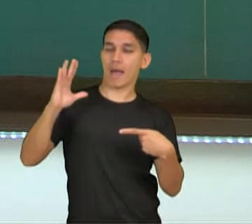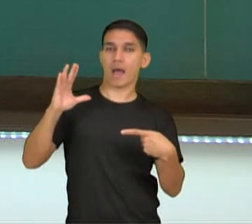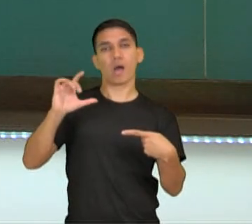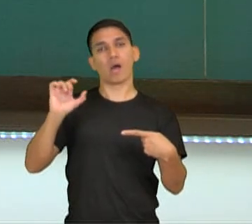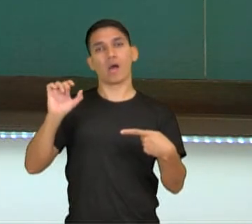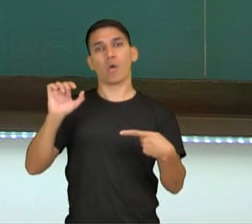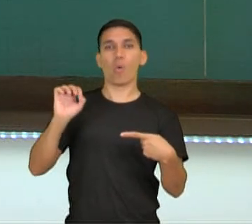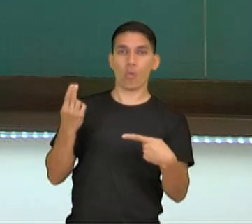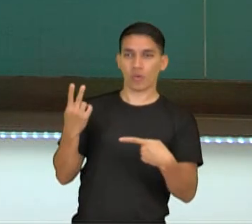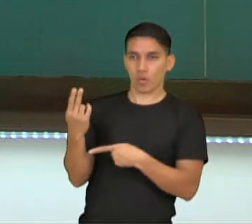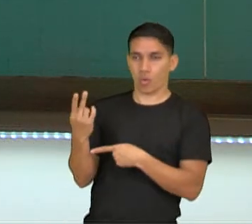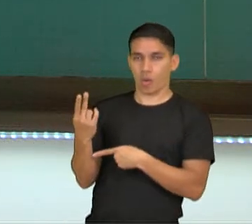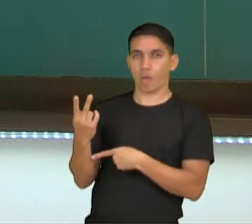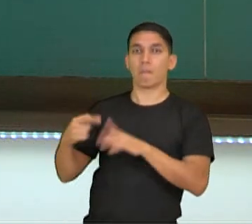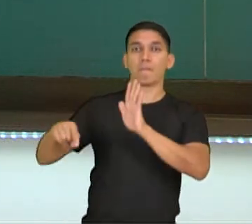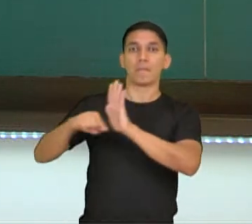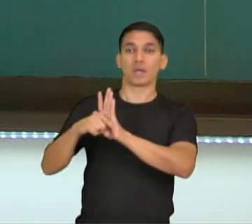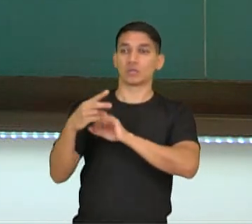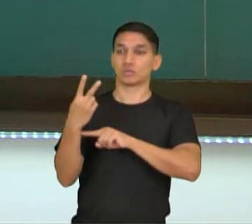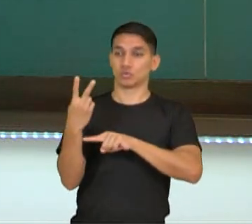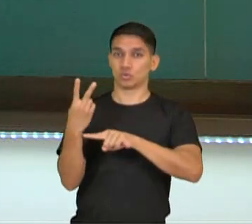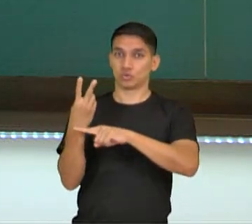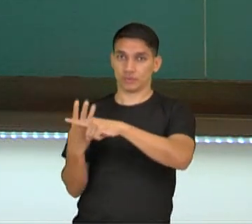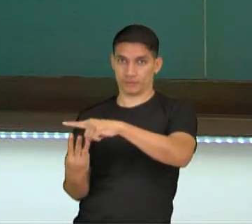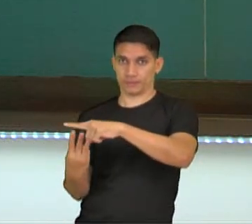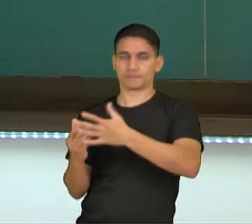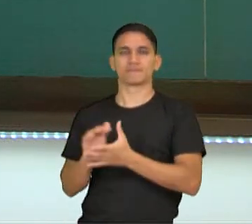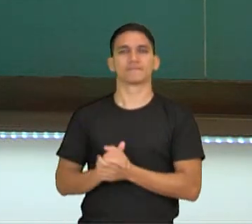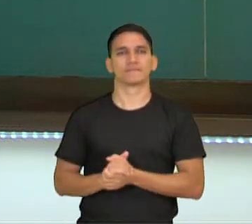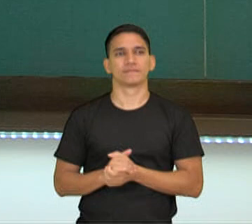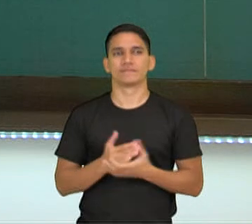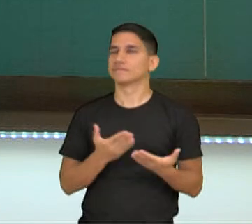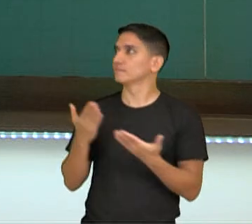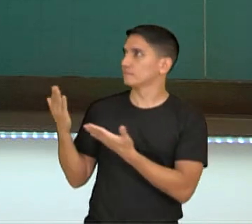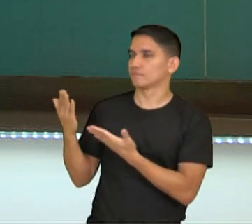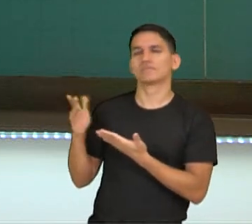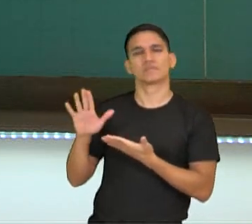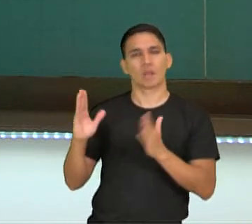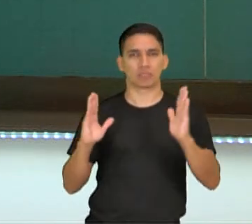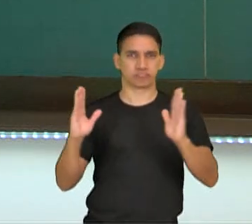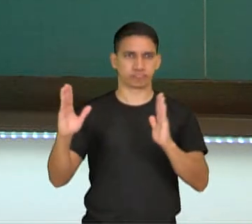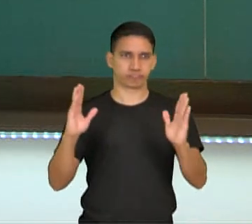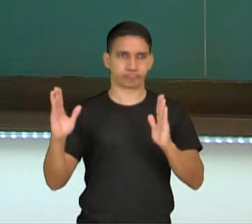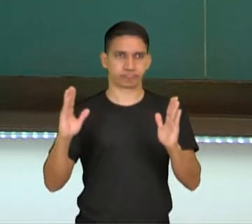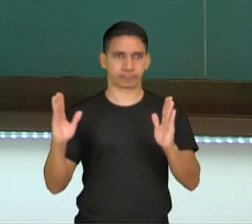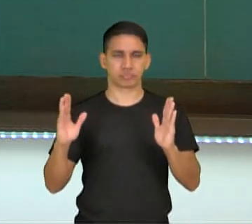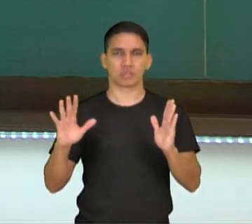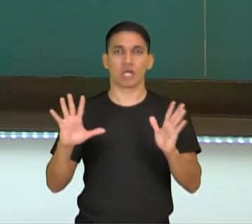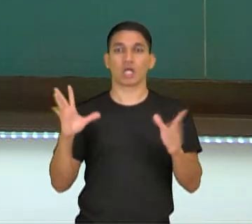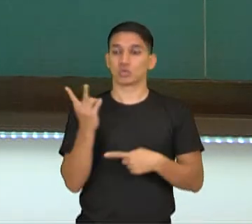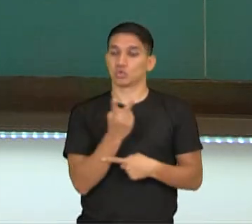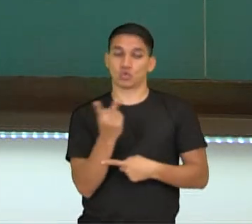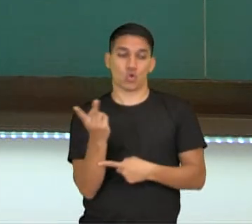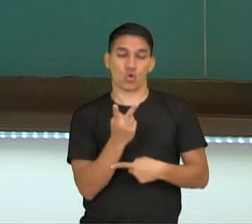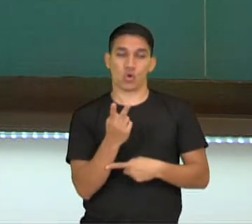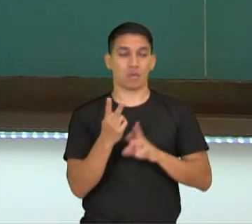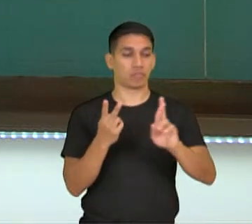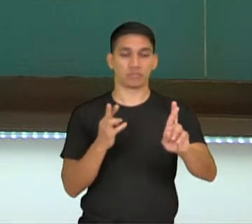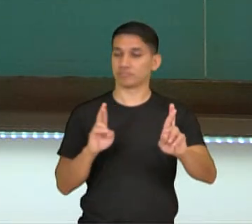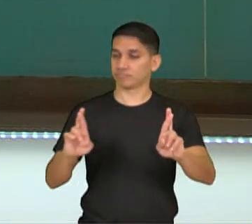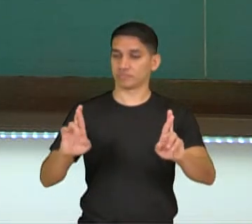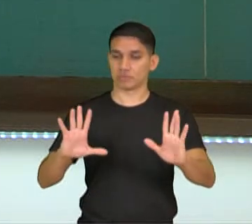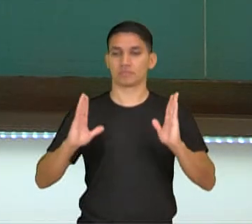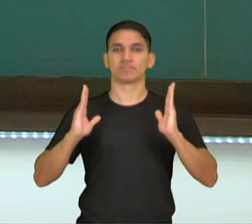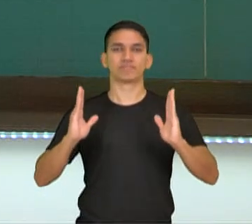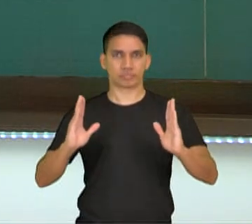menos 2/3. Então, vai vir de menos 2/3 até 0, incluindo esses dois valores, para que essa